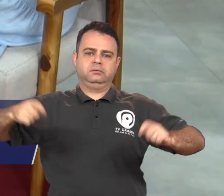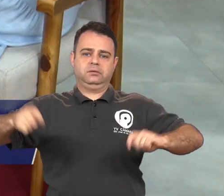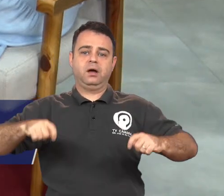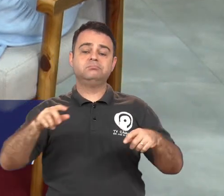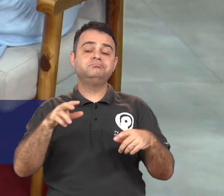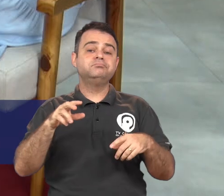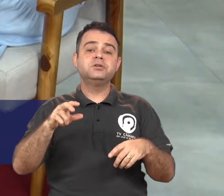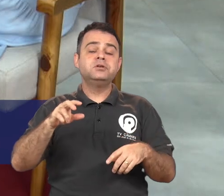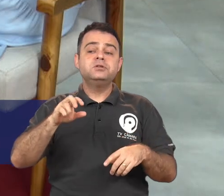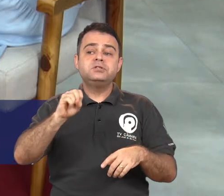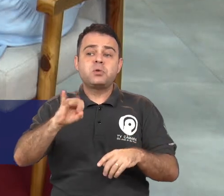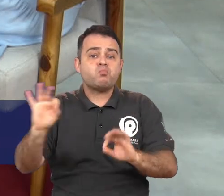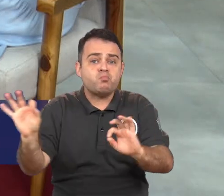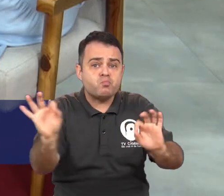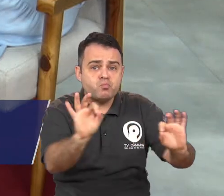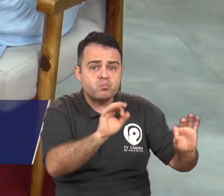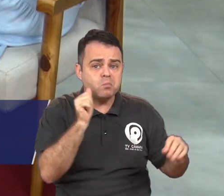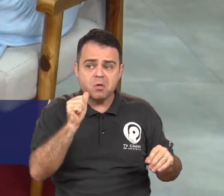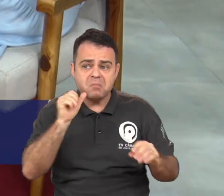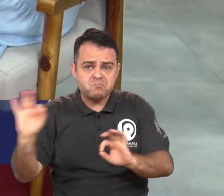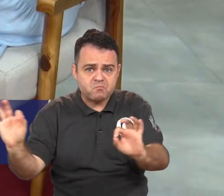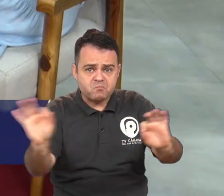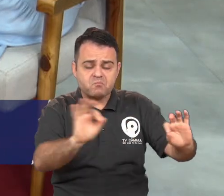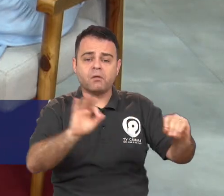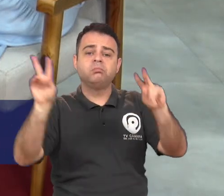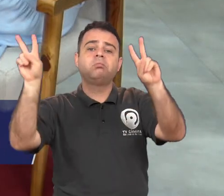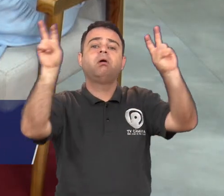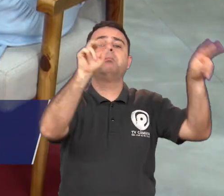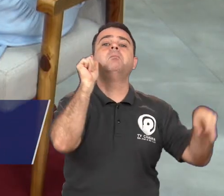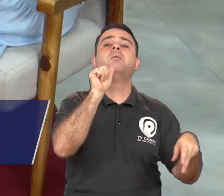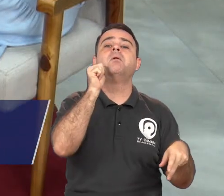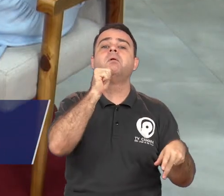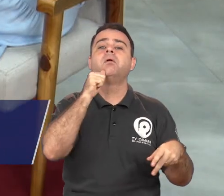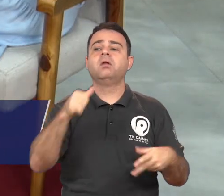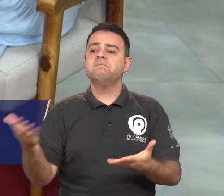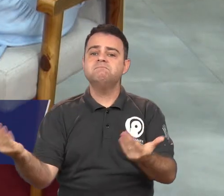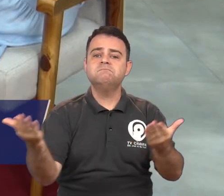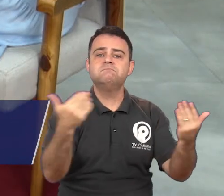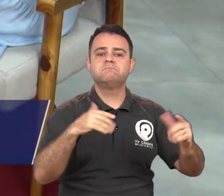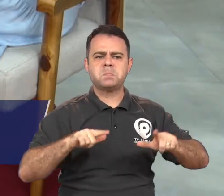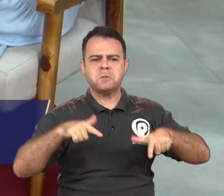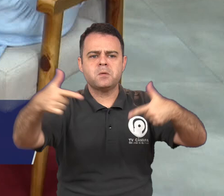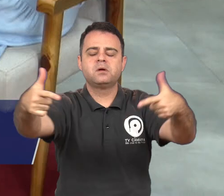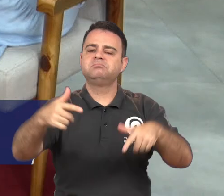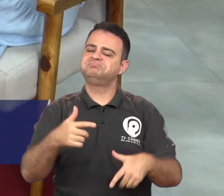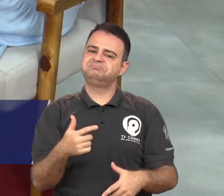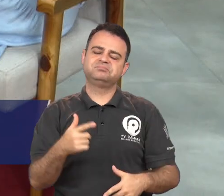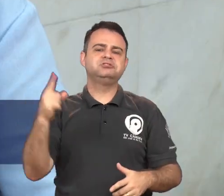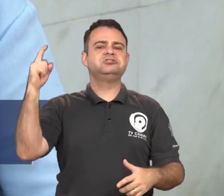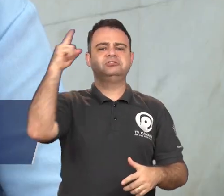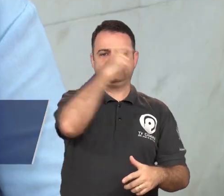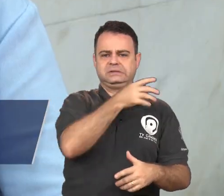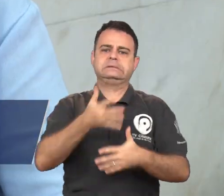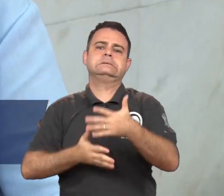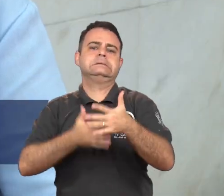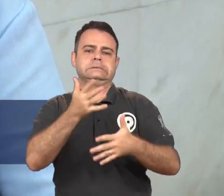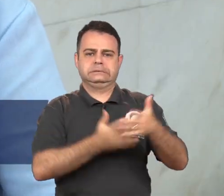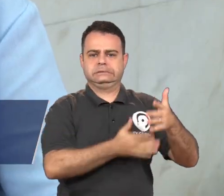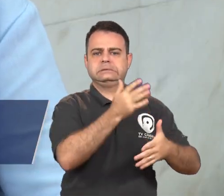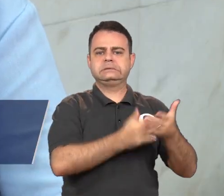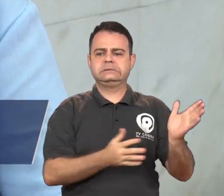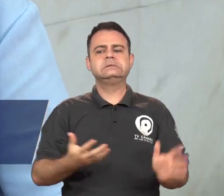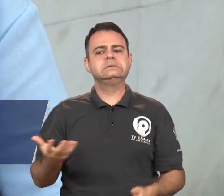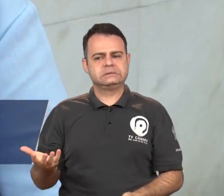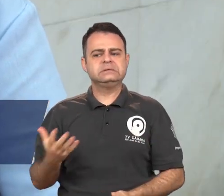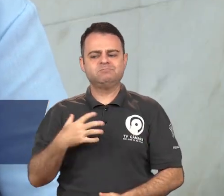mais difícil de você reunir forças e tocar para frente. Então, eu sinto falta, sim, de